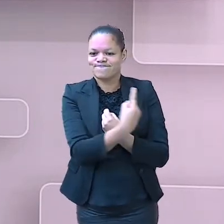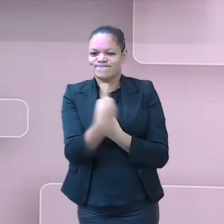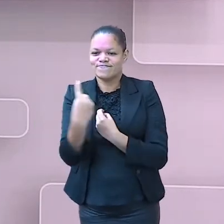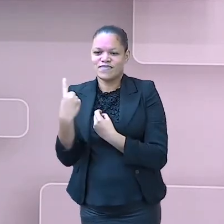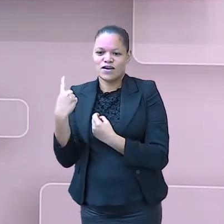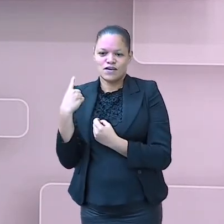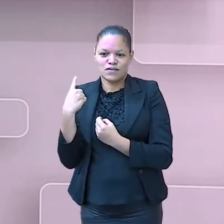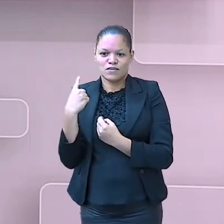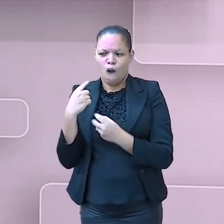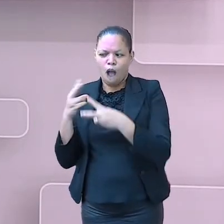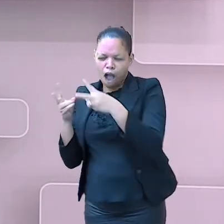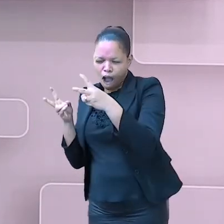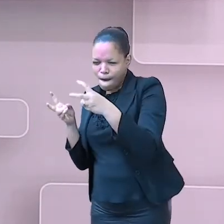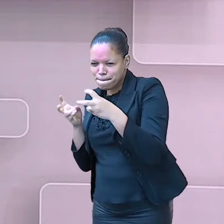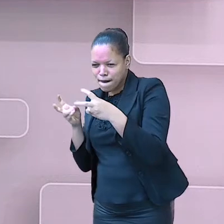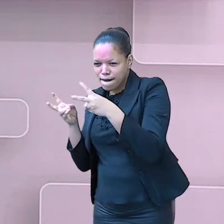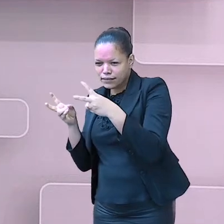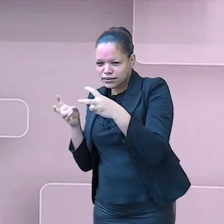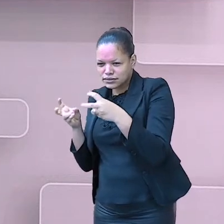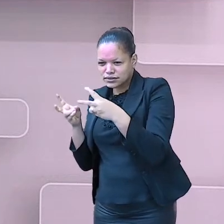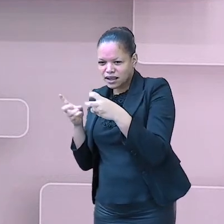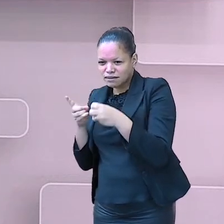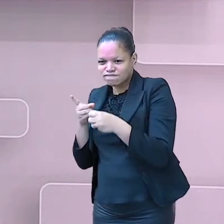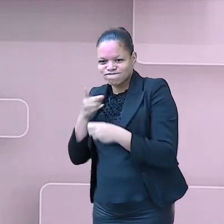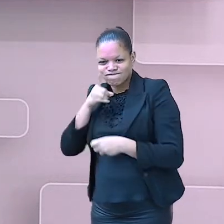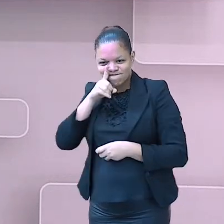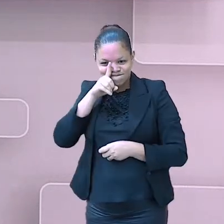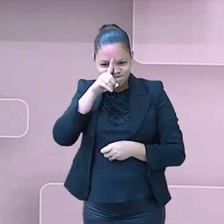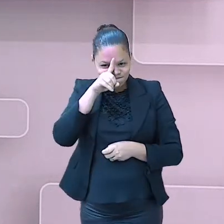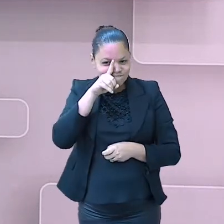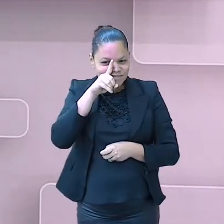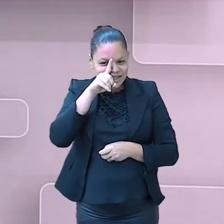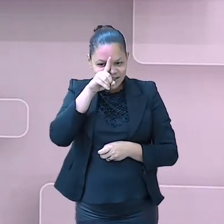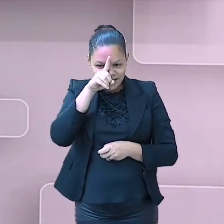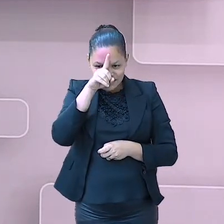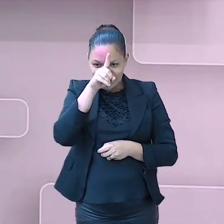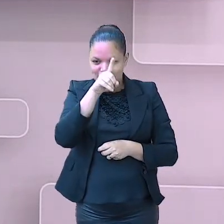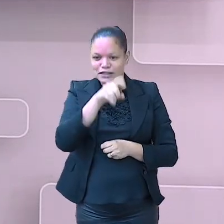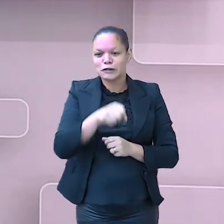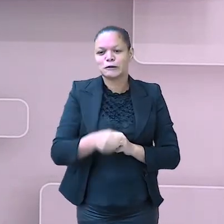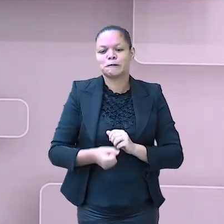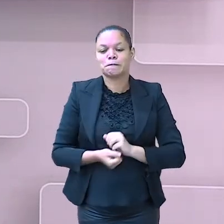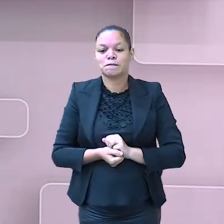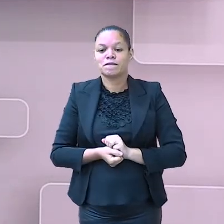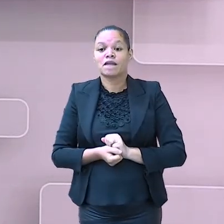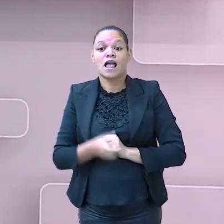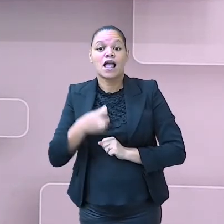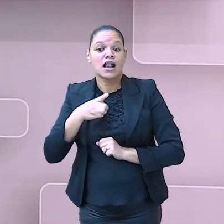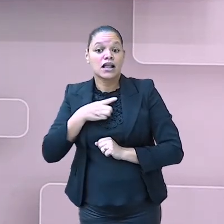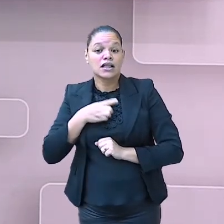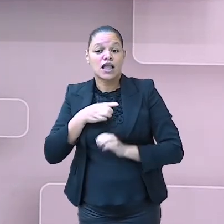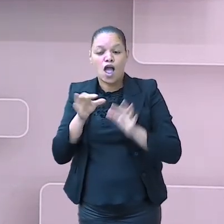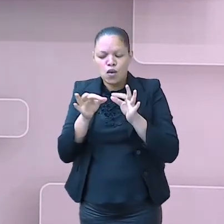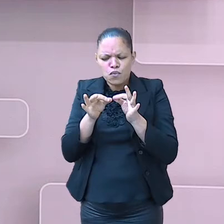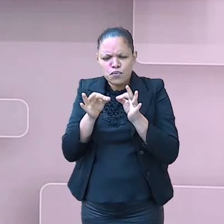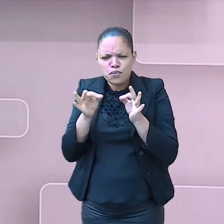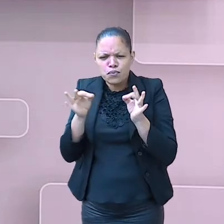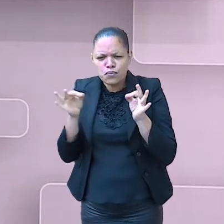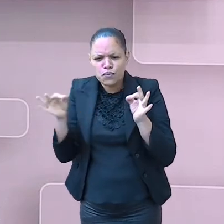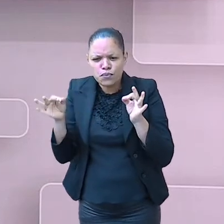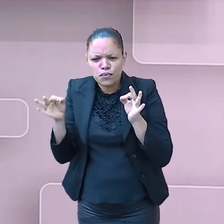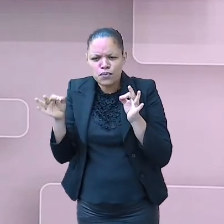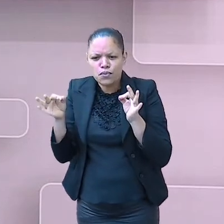as coisas estão próximas, através desse sensor natural aí, essa linha lateral